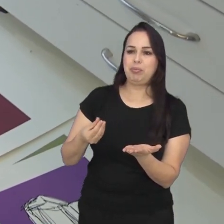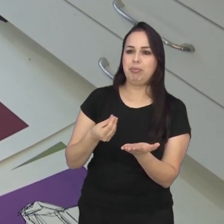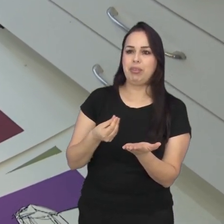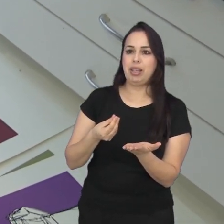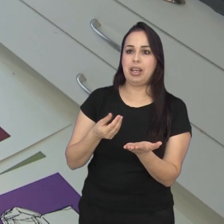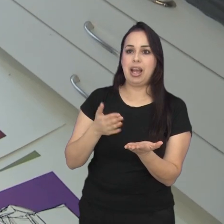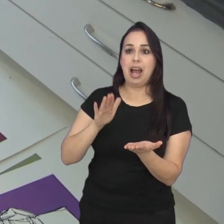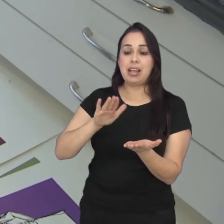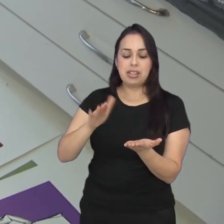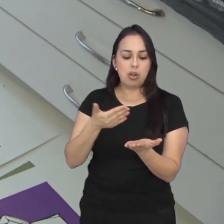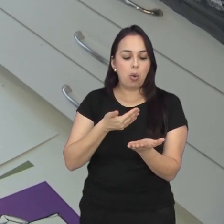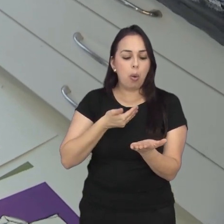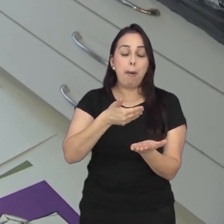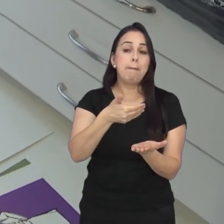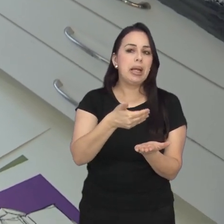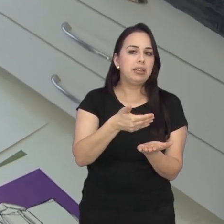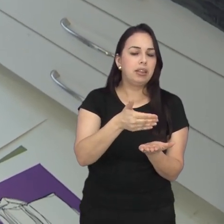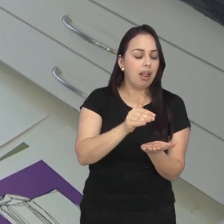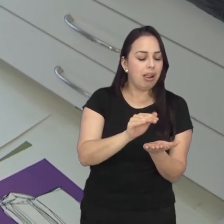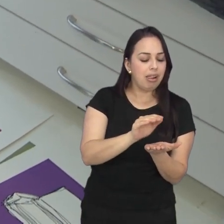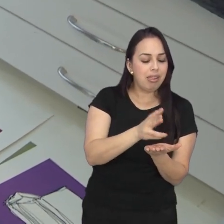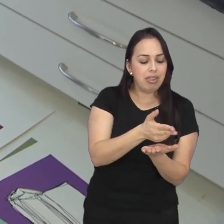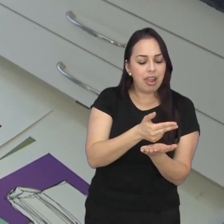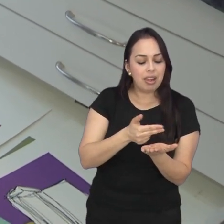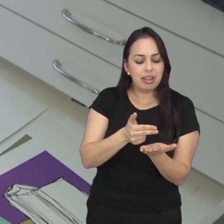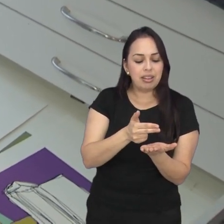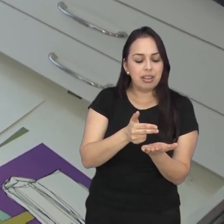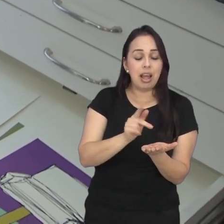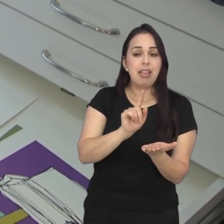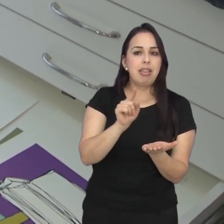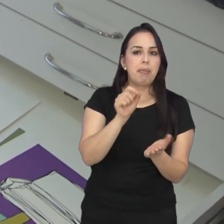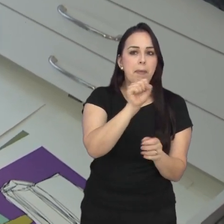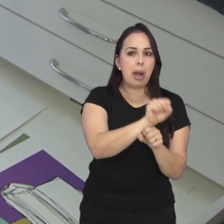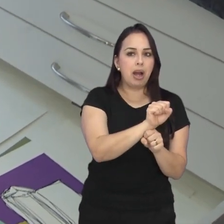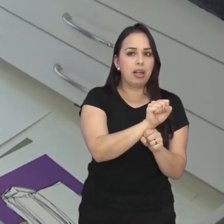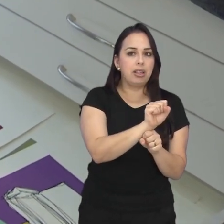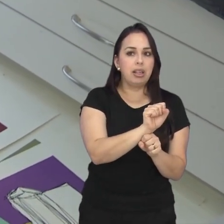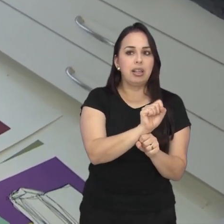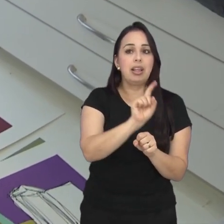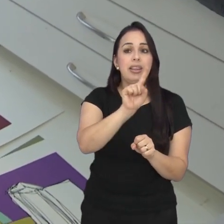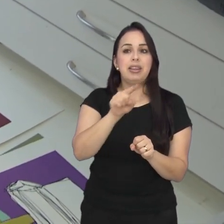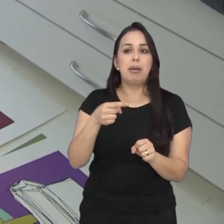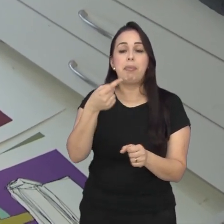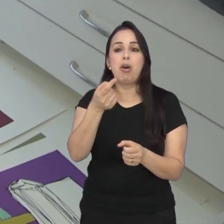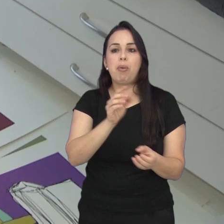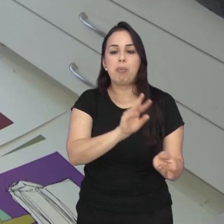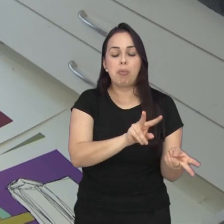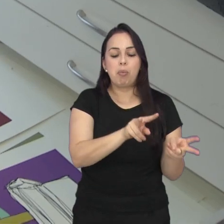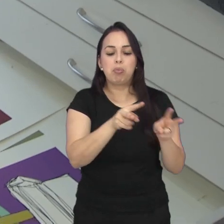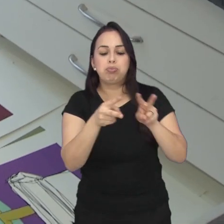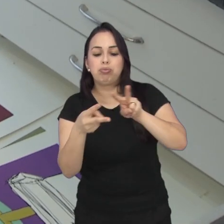que eu não... Às vezes eu começo um trabalho e, na verdade, depois eu termino o